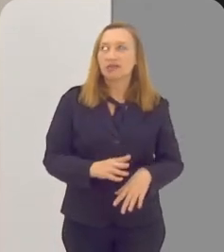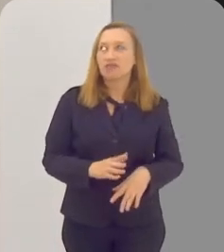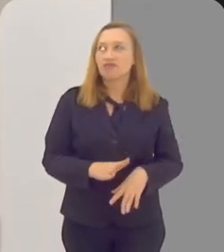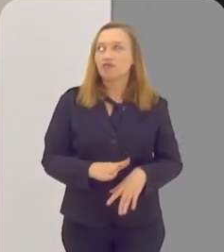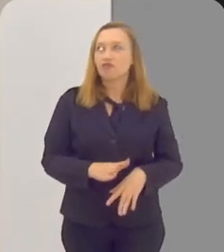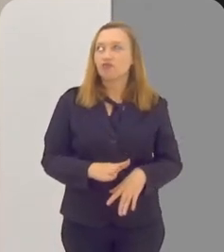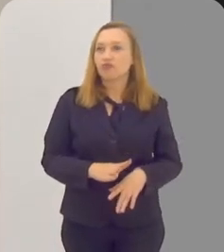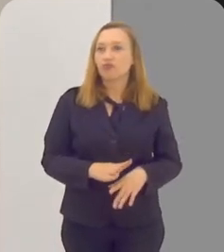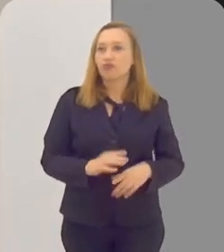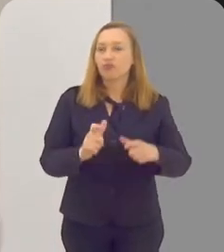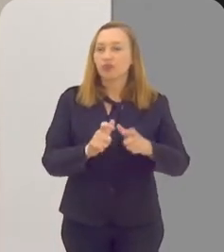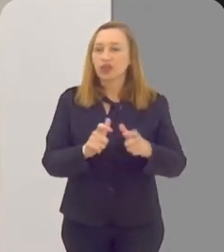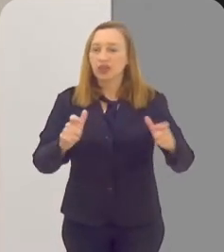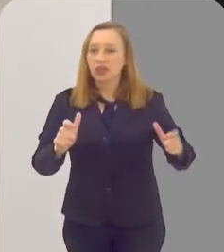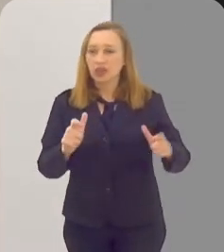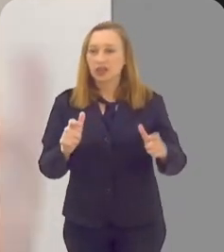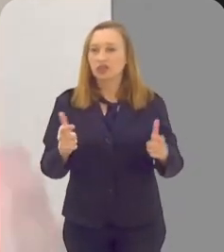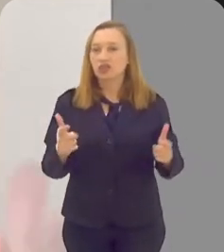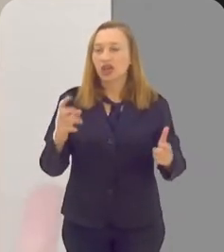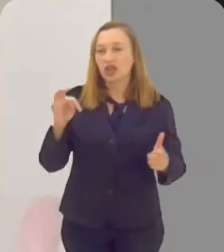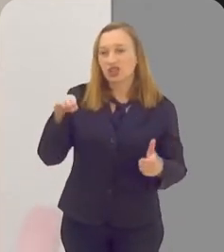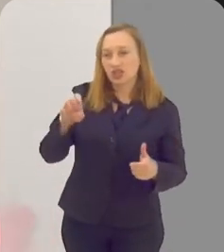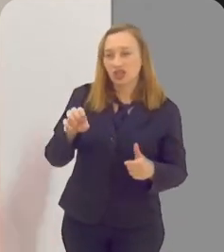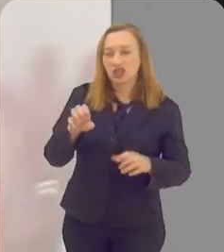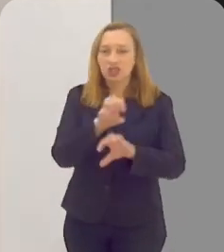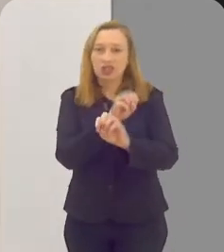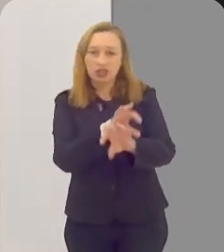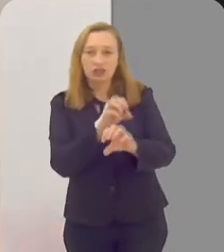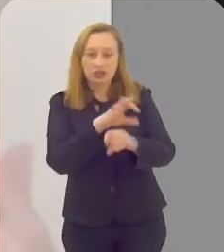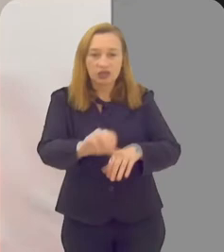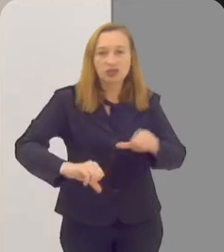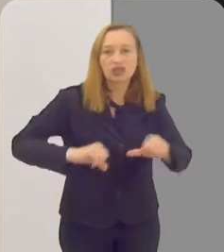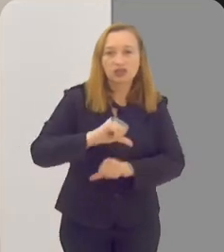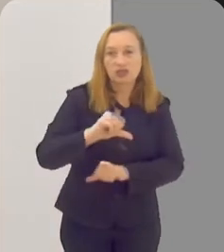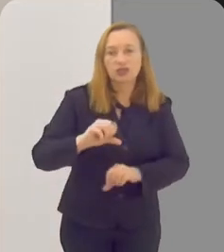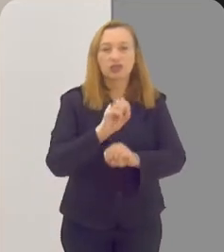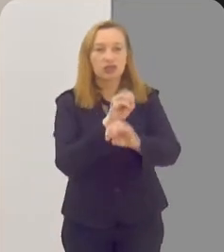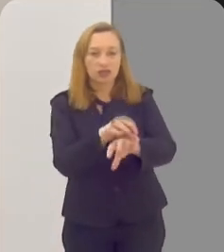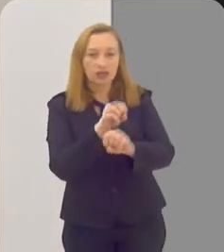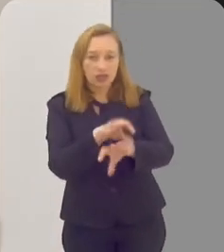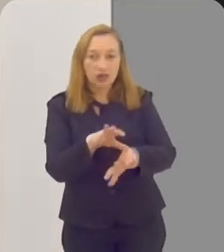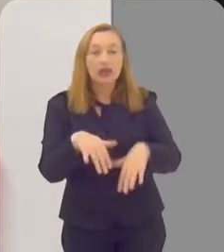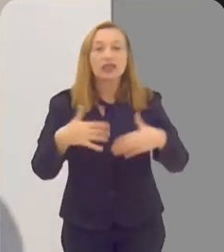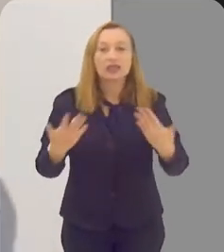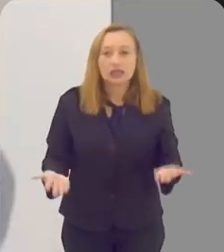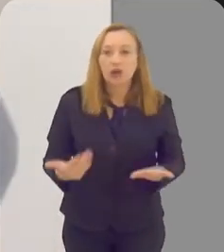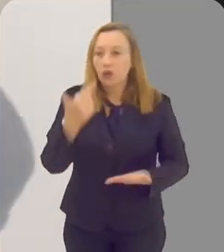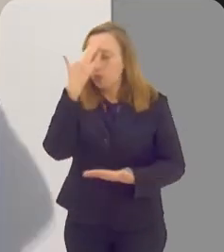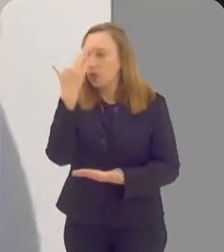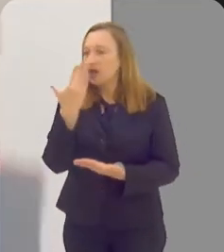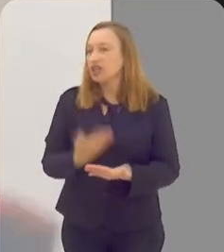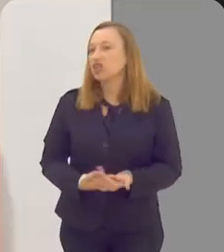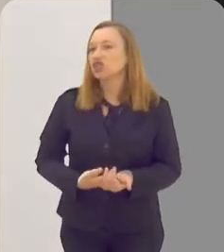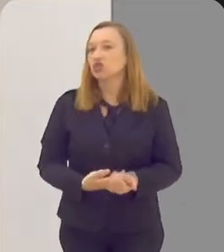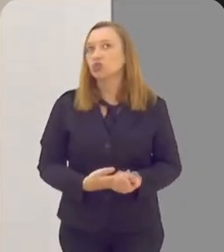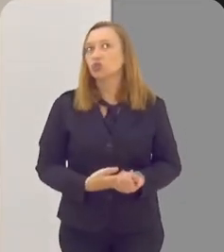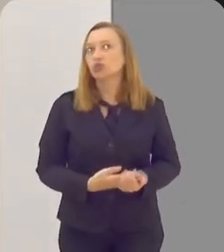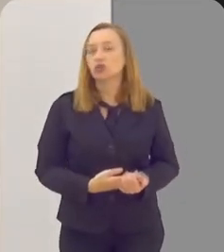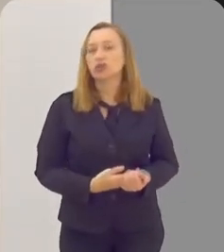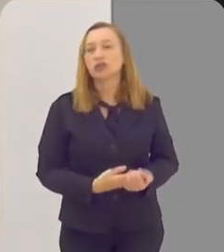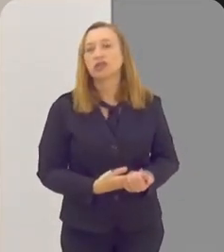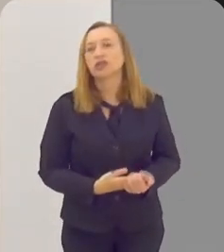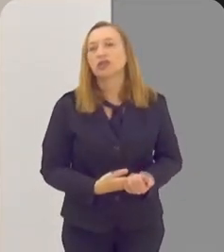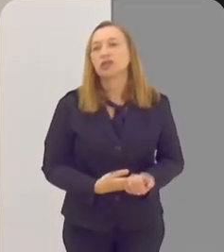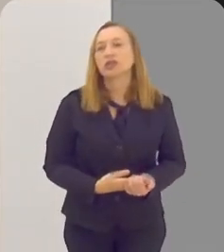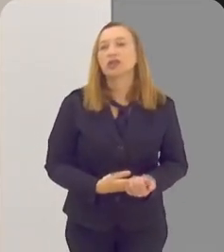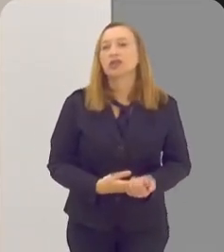são as grandes agentes de educação, de transformação na educação. Então, o que eu acredito é